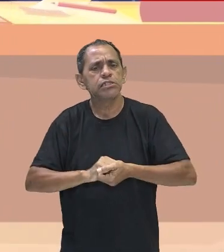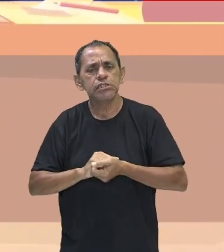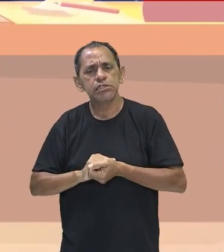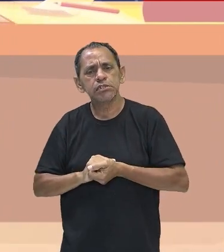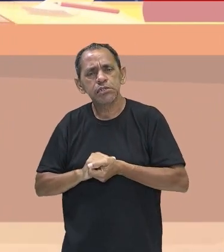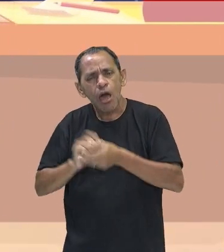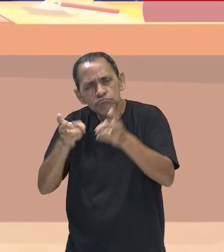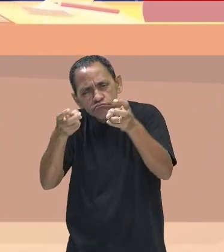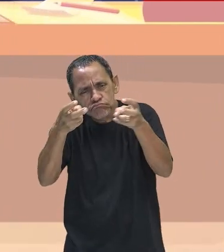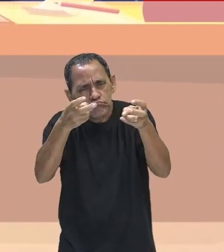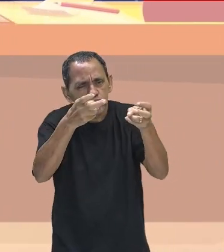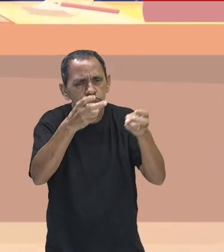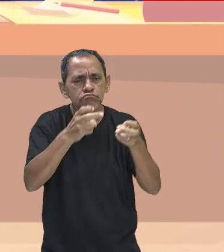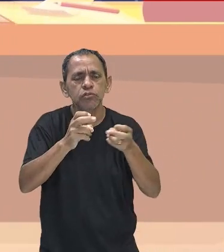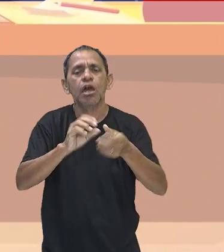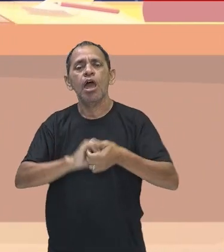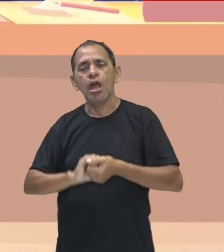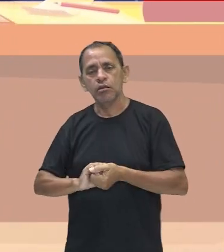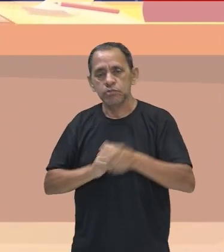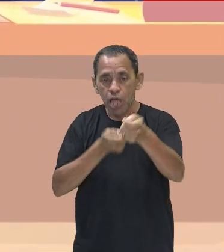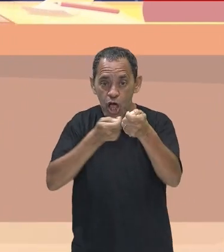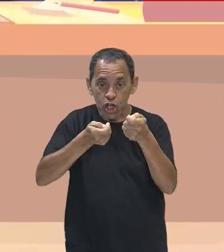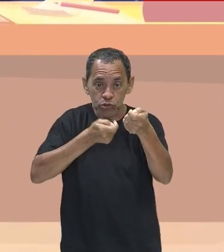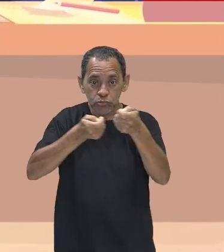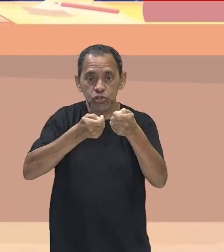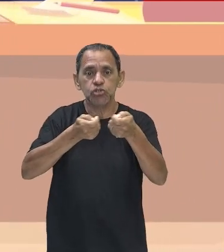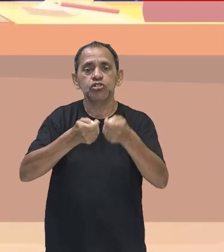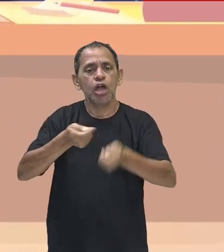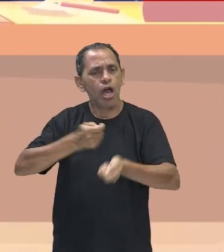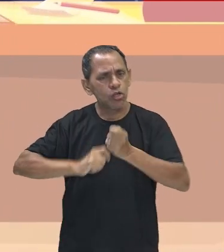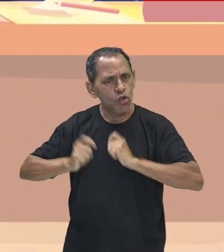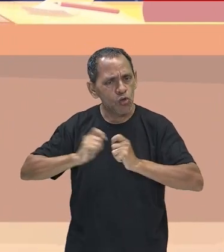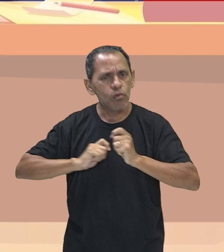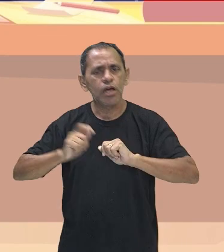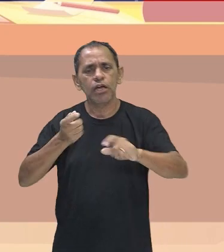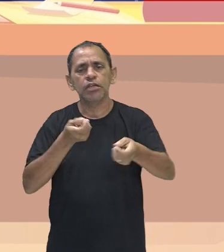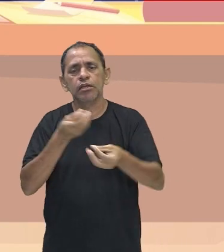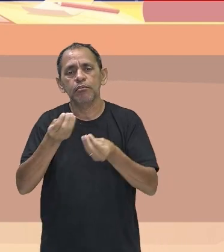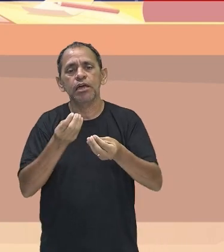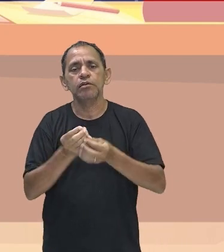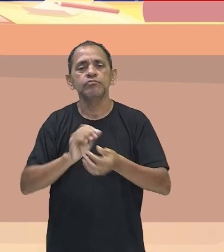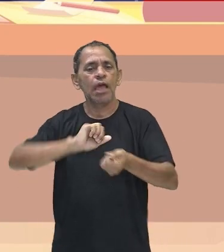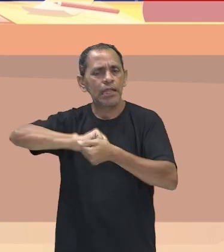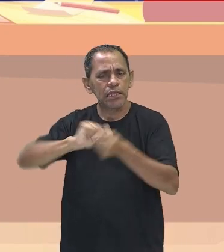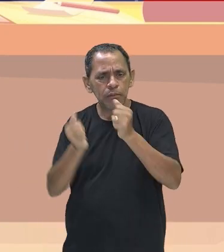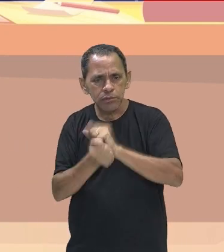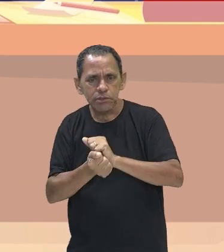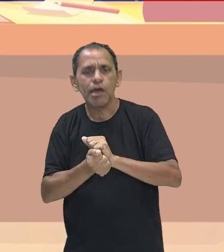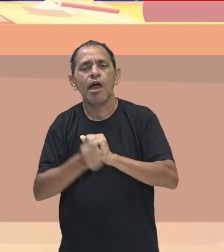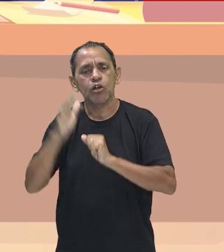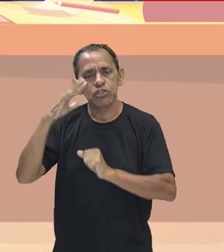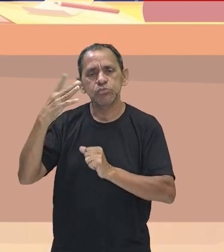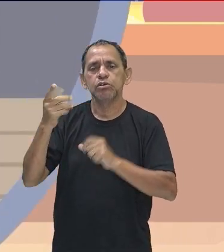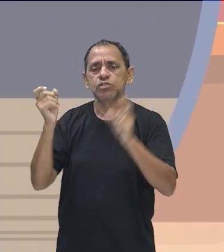posições, administrar imprevistos, improvisar e se adaptar a situações difíceis.